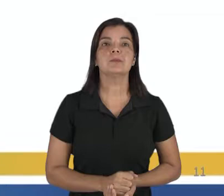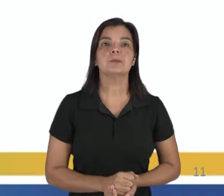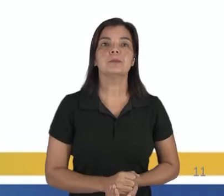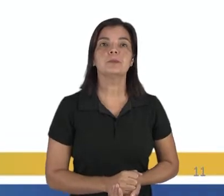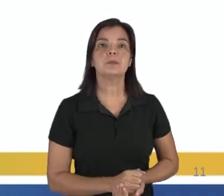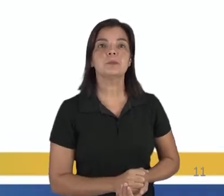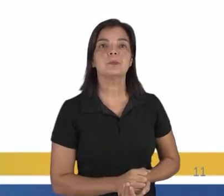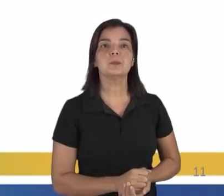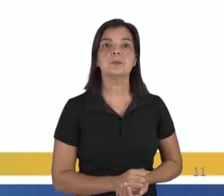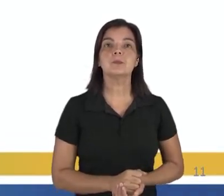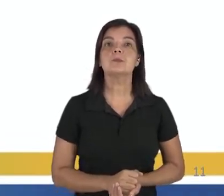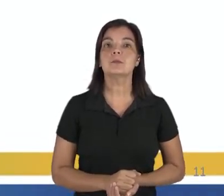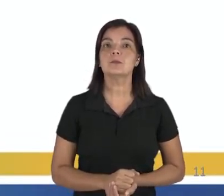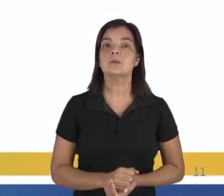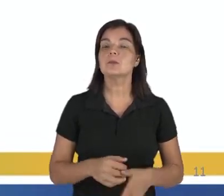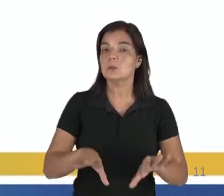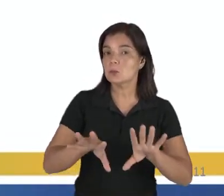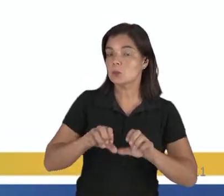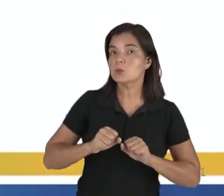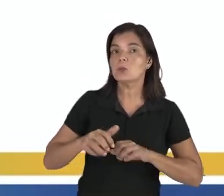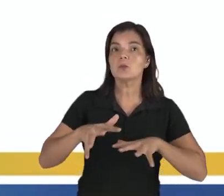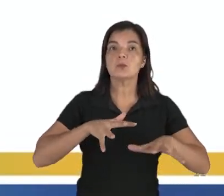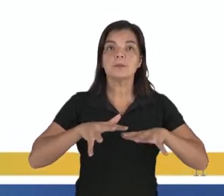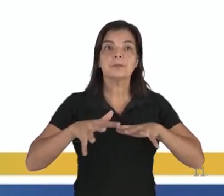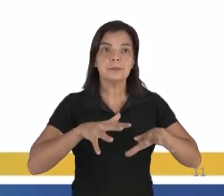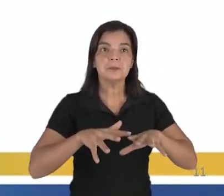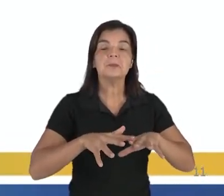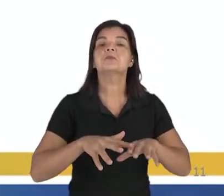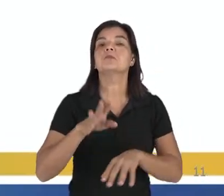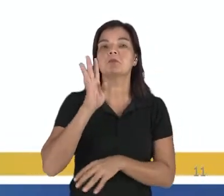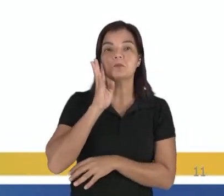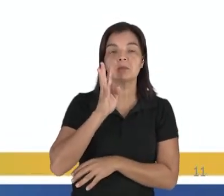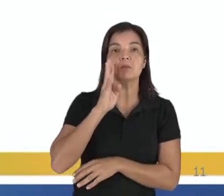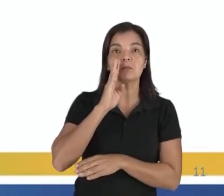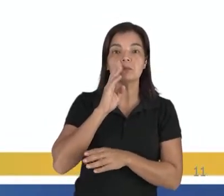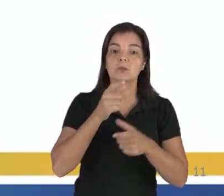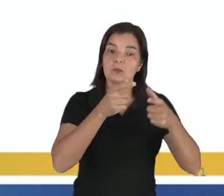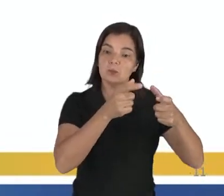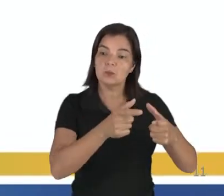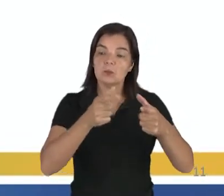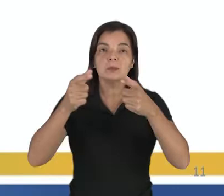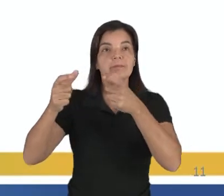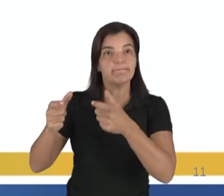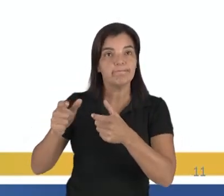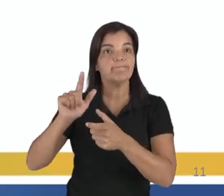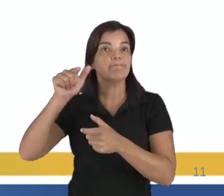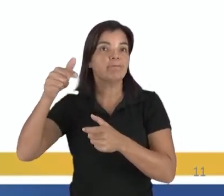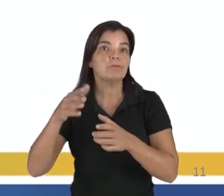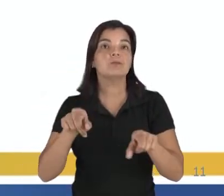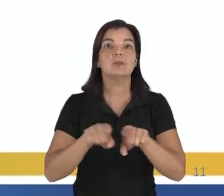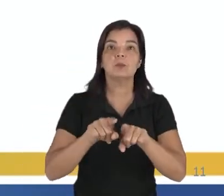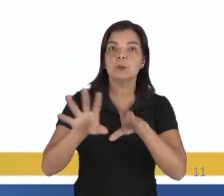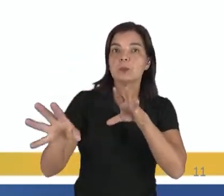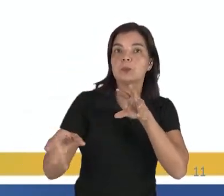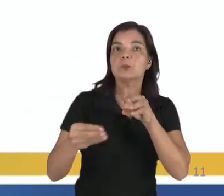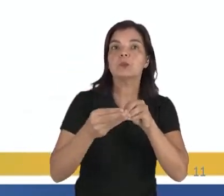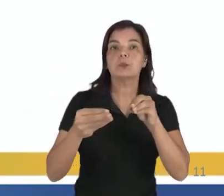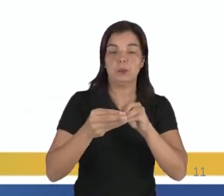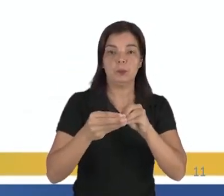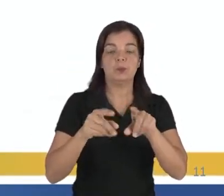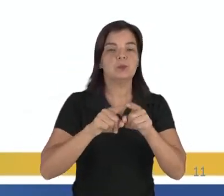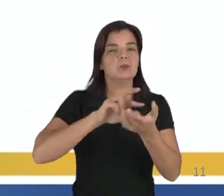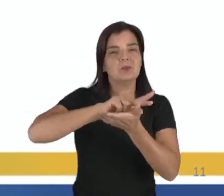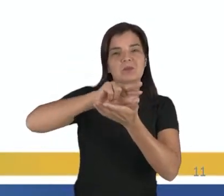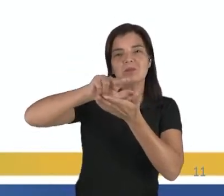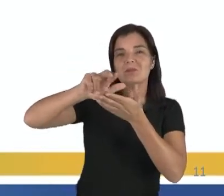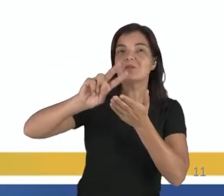parkour. O free running incorpora movimentos dinâmicos de deslocamentos do parkour incrementados por acrobacias